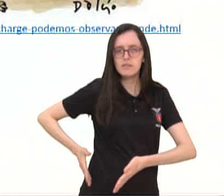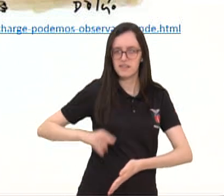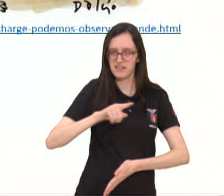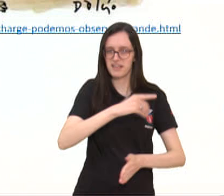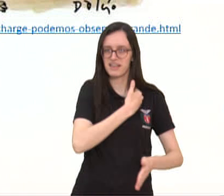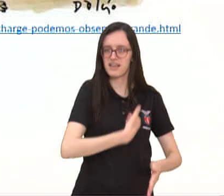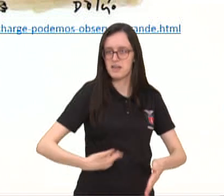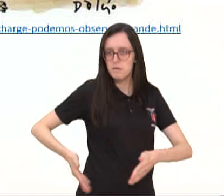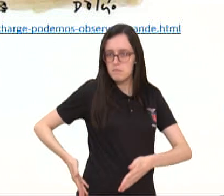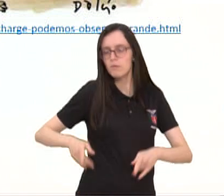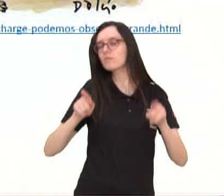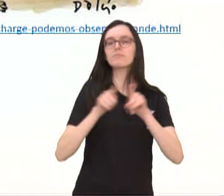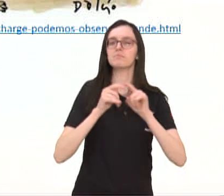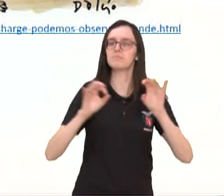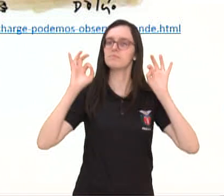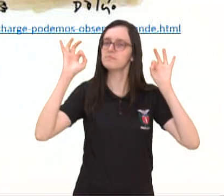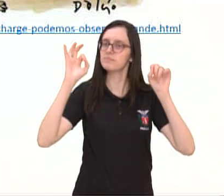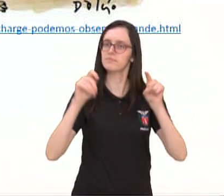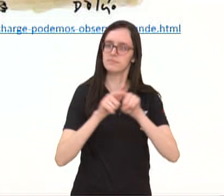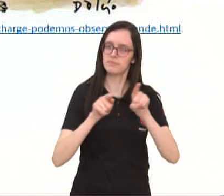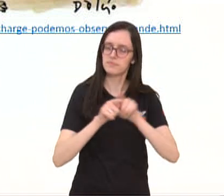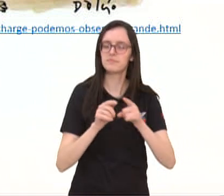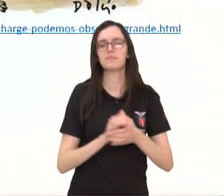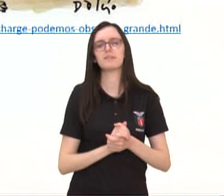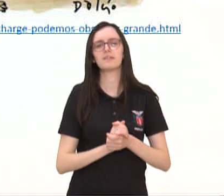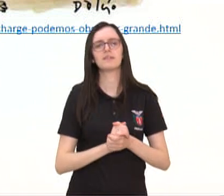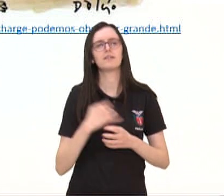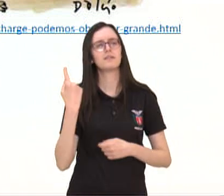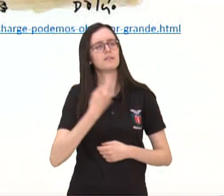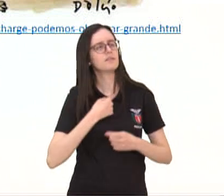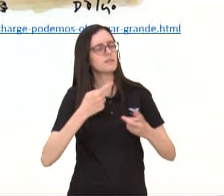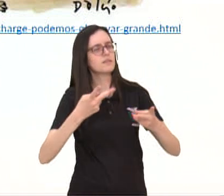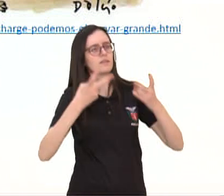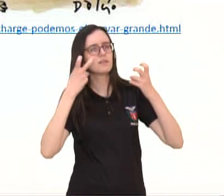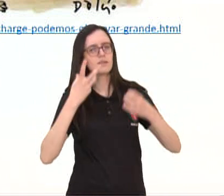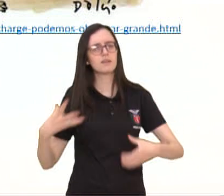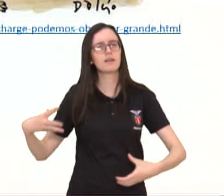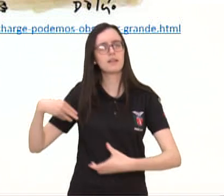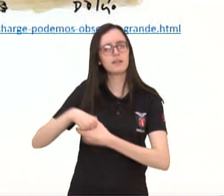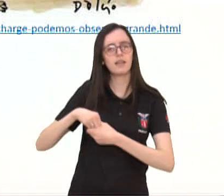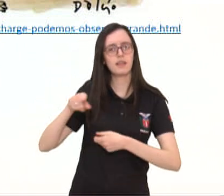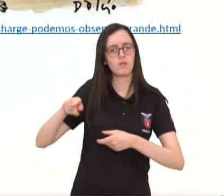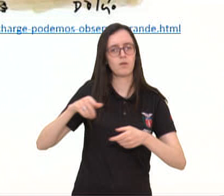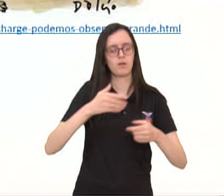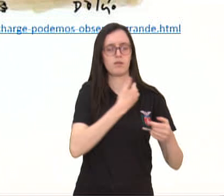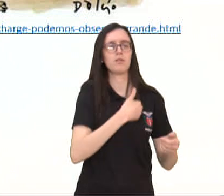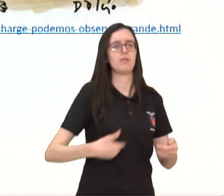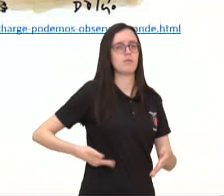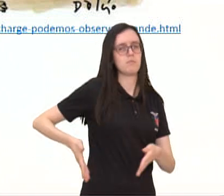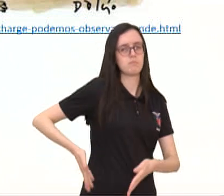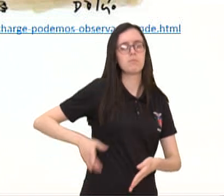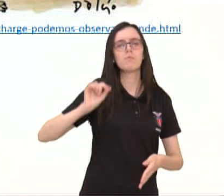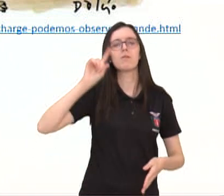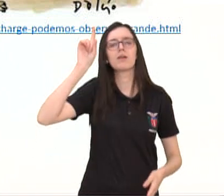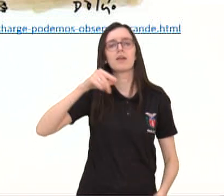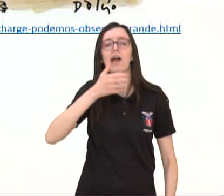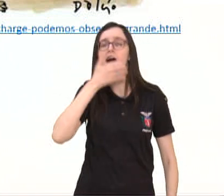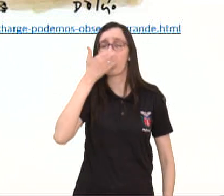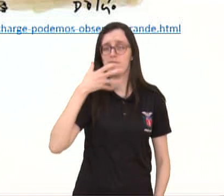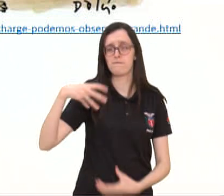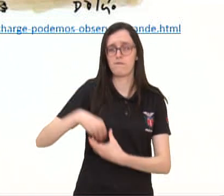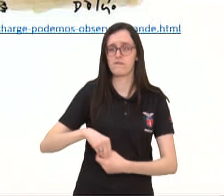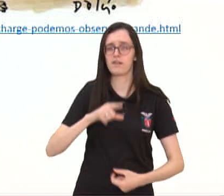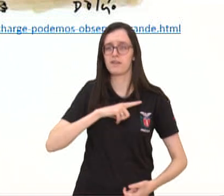ali bastante elegante também, e a gente percebe que dentro dessa bolsa há um iPhone que